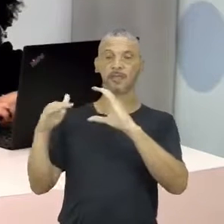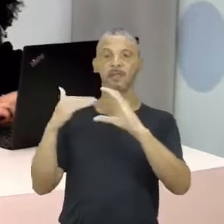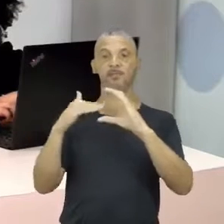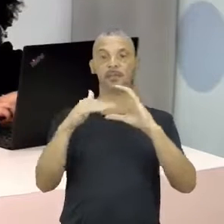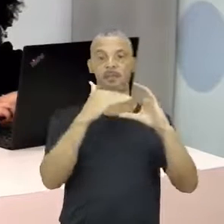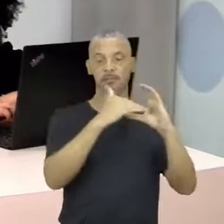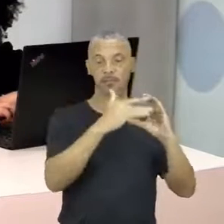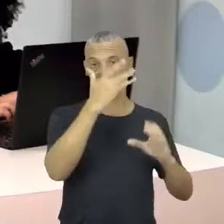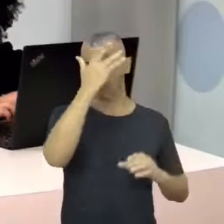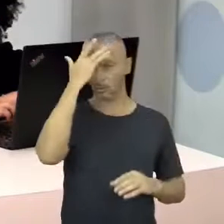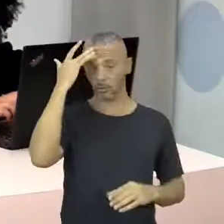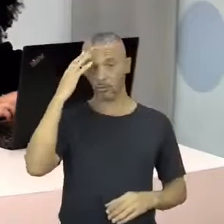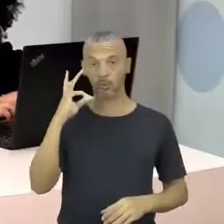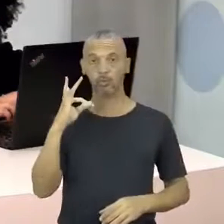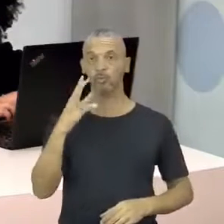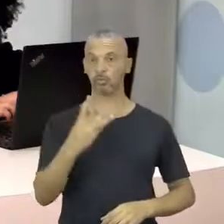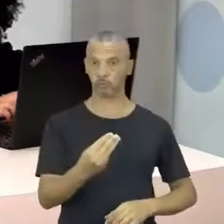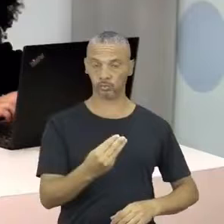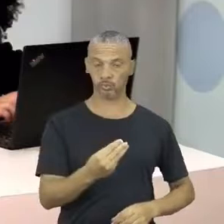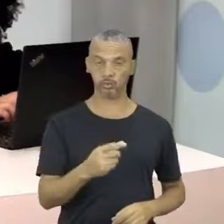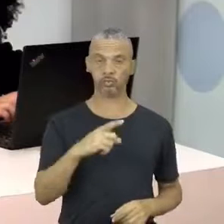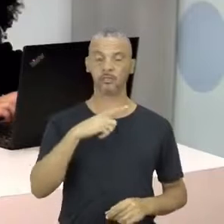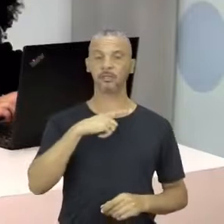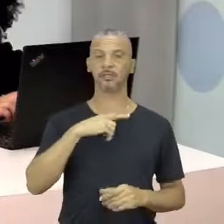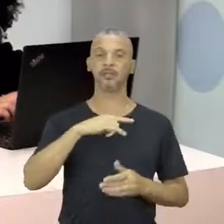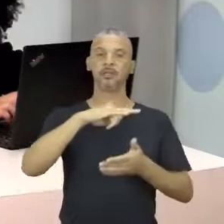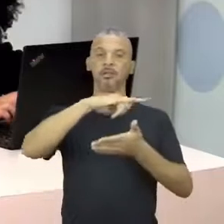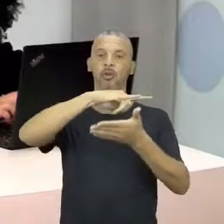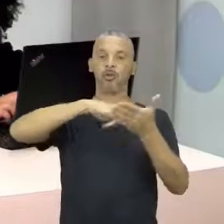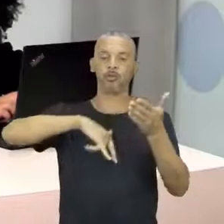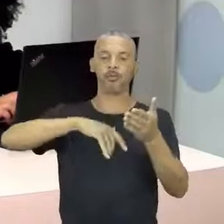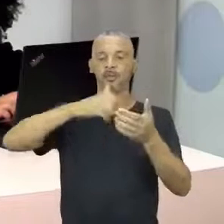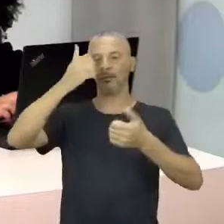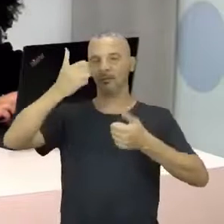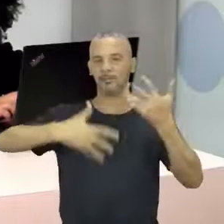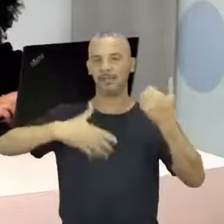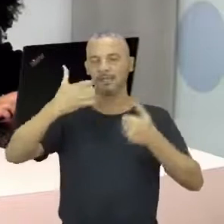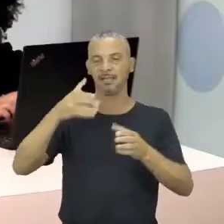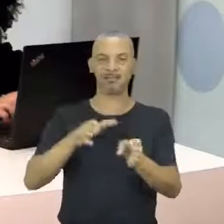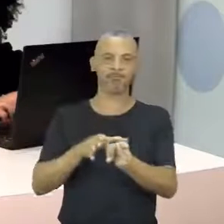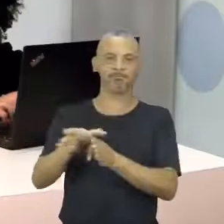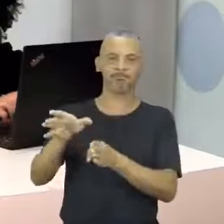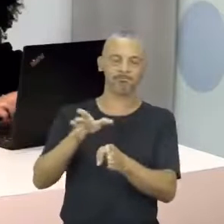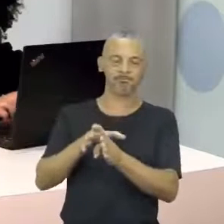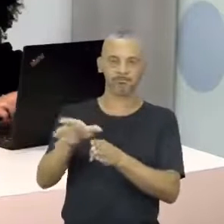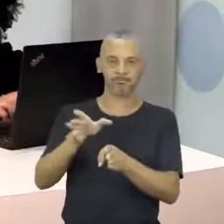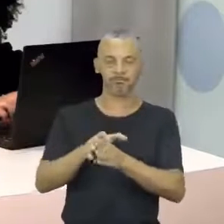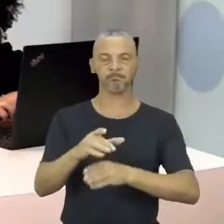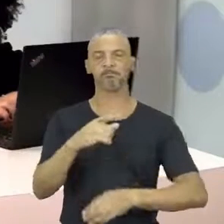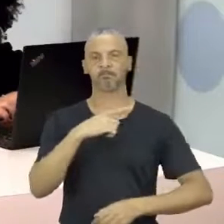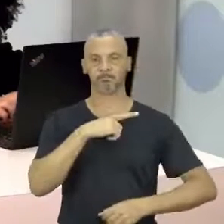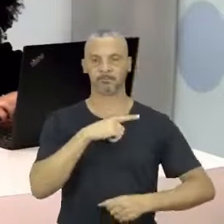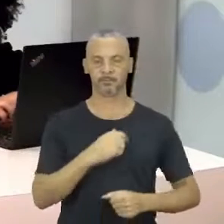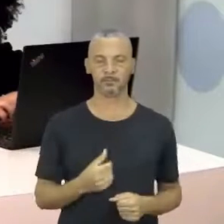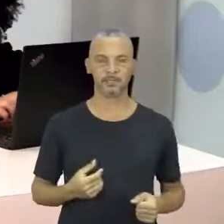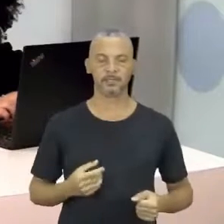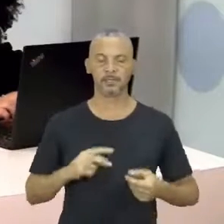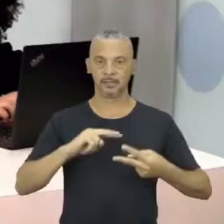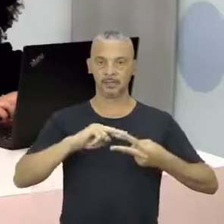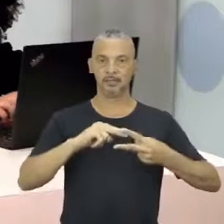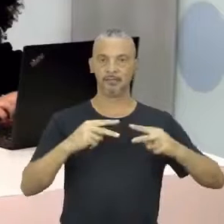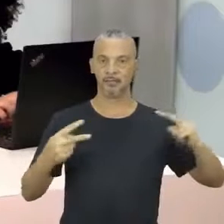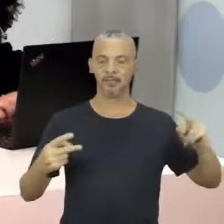e-mail padrão para todos eles, com documento orientador, perguntas e respostas, né? Com o link